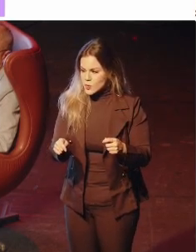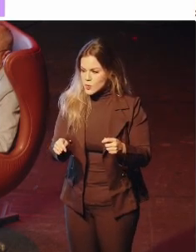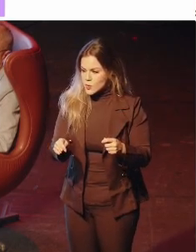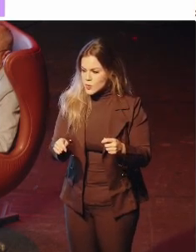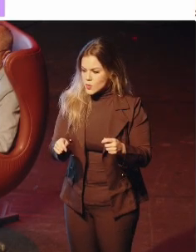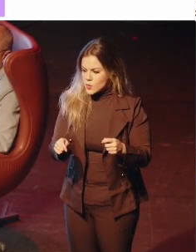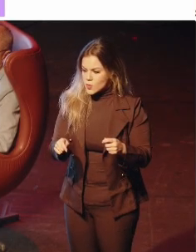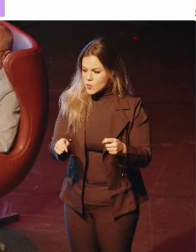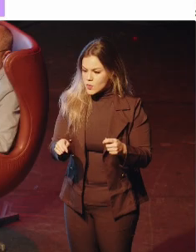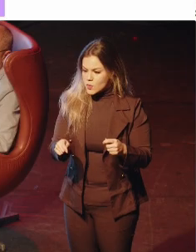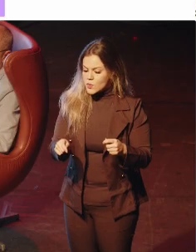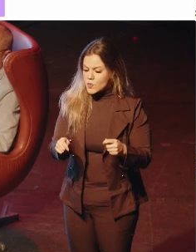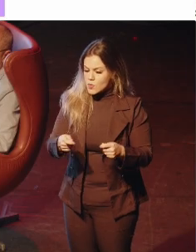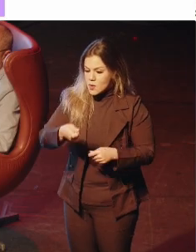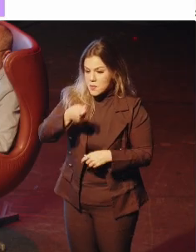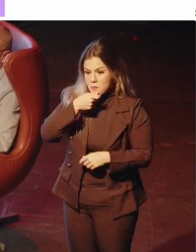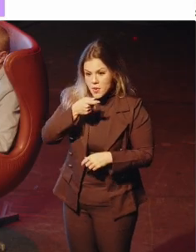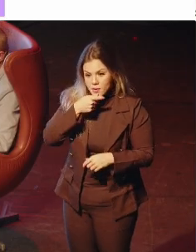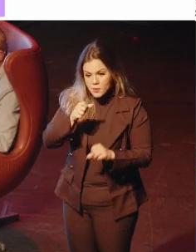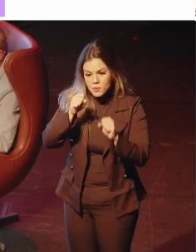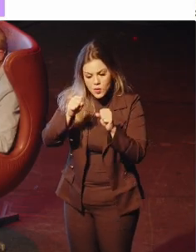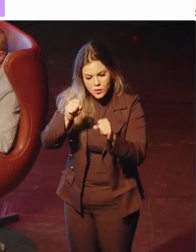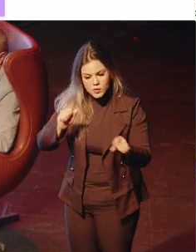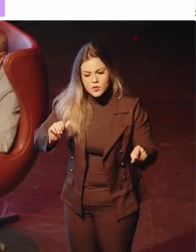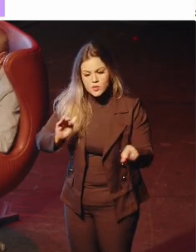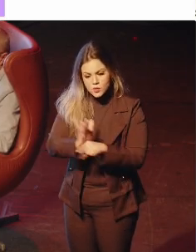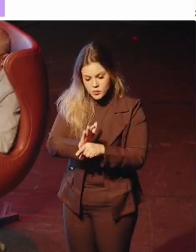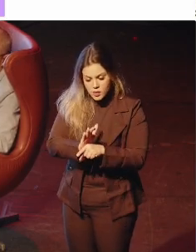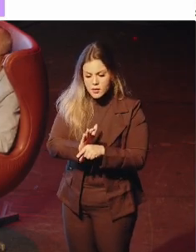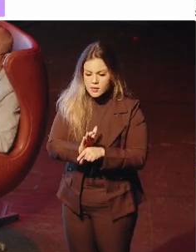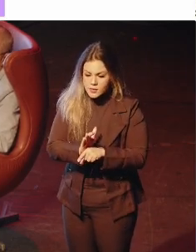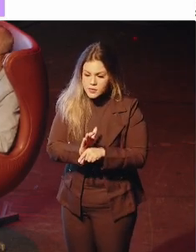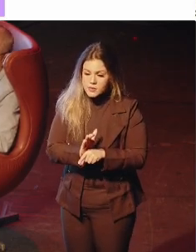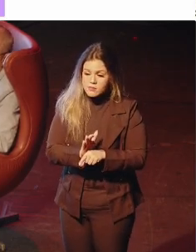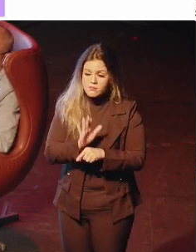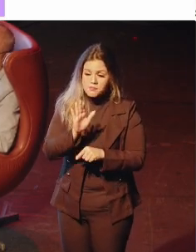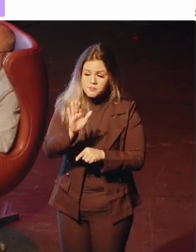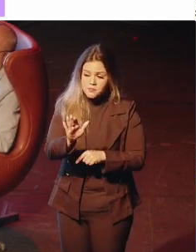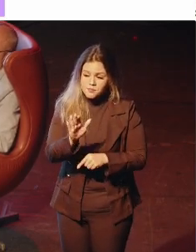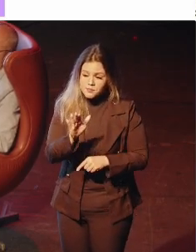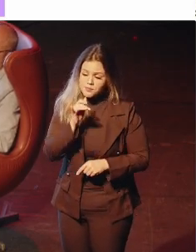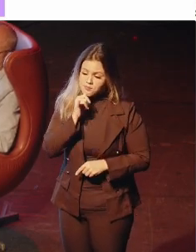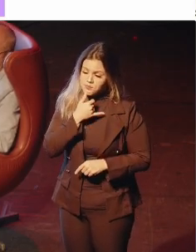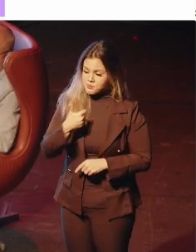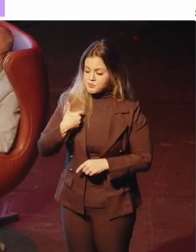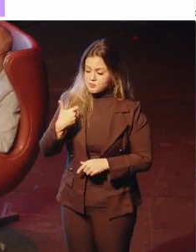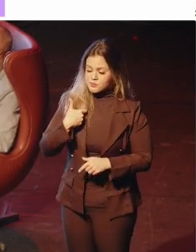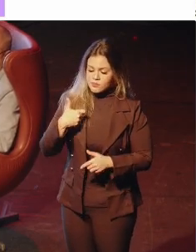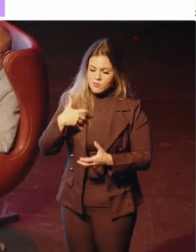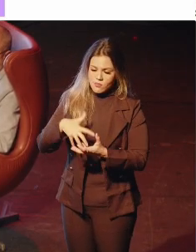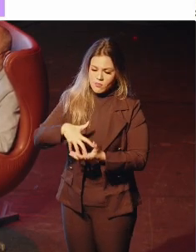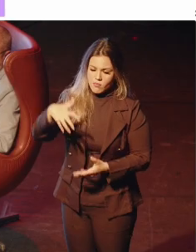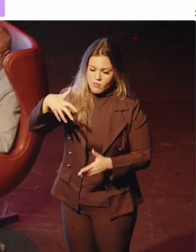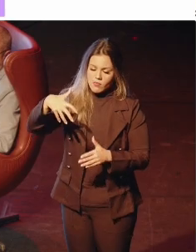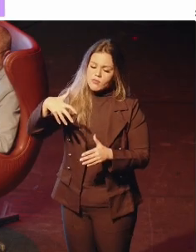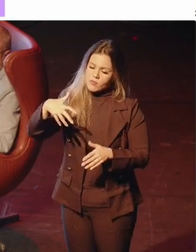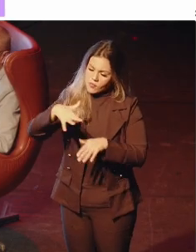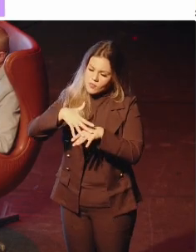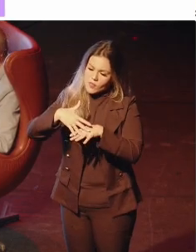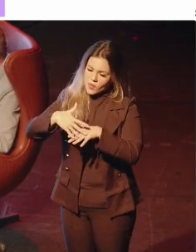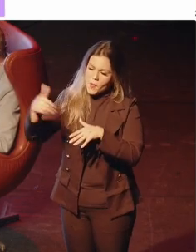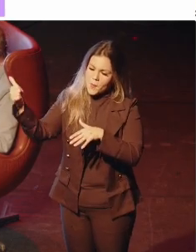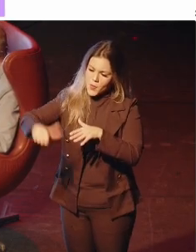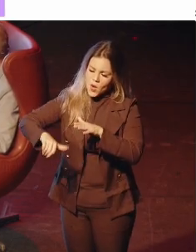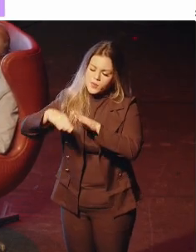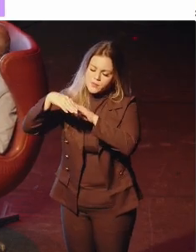tendo um prejuízo cognitivo ao longo do tempo, porque é uma doença degenerativa, né? Mas